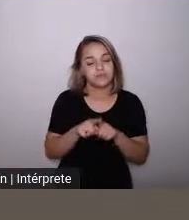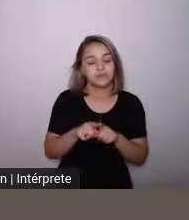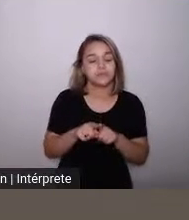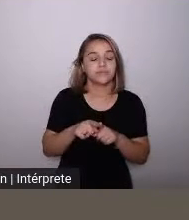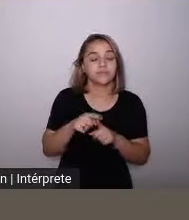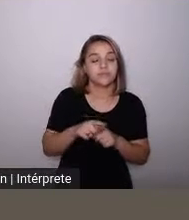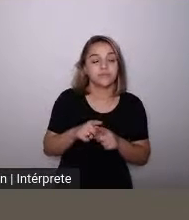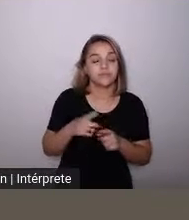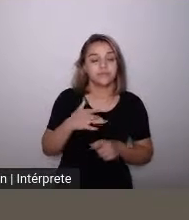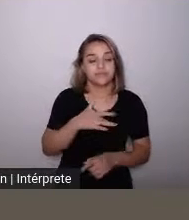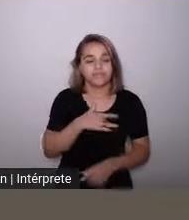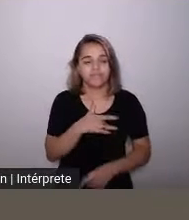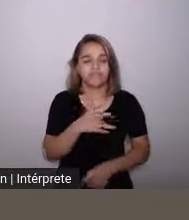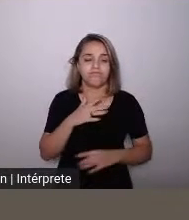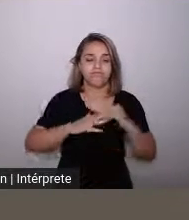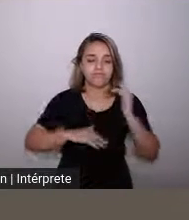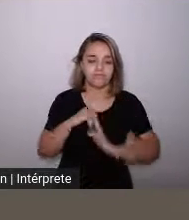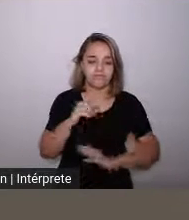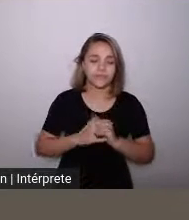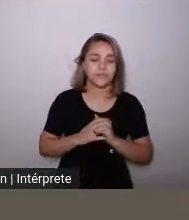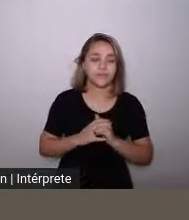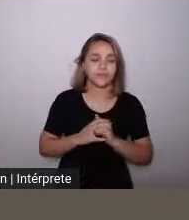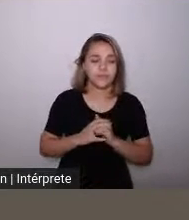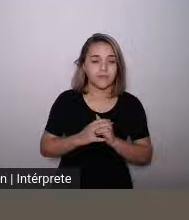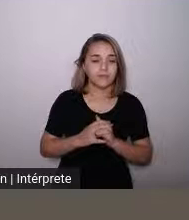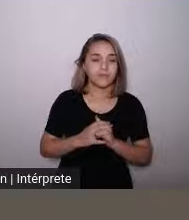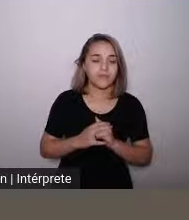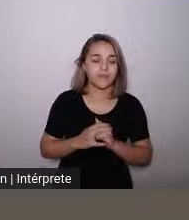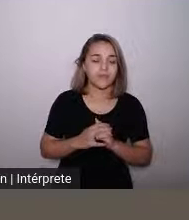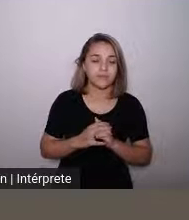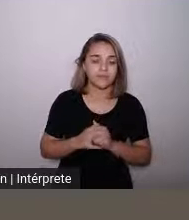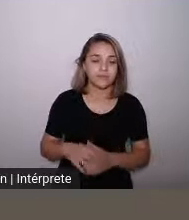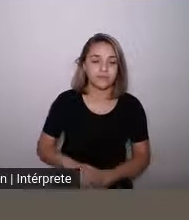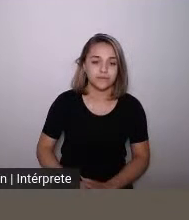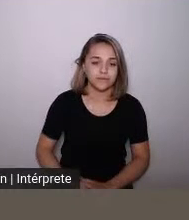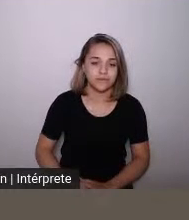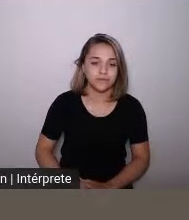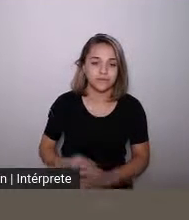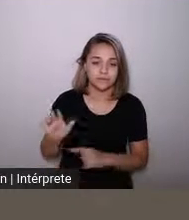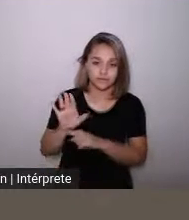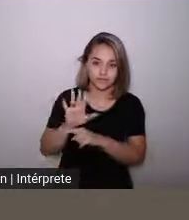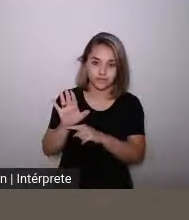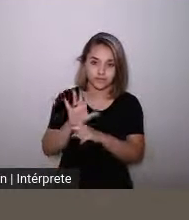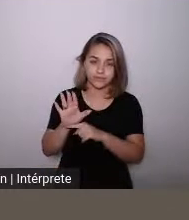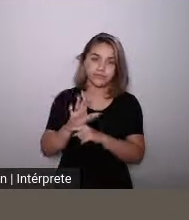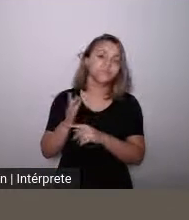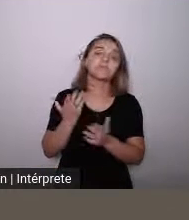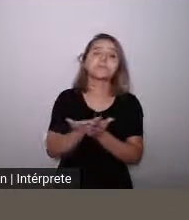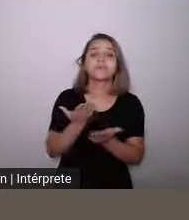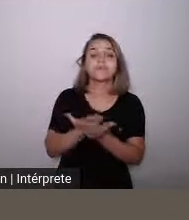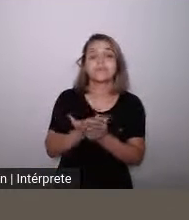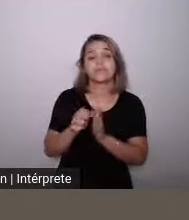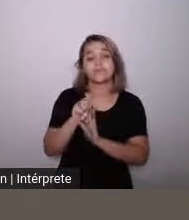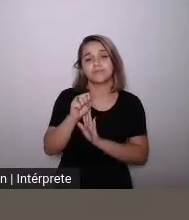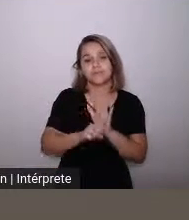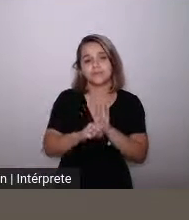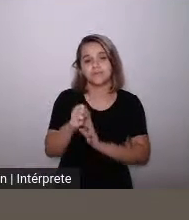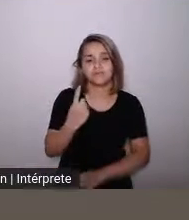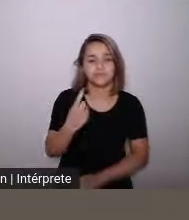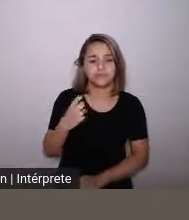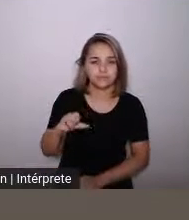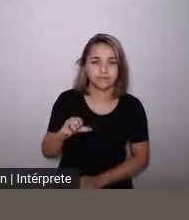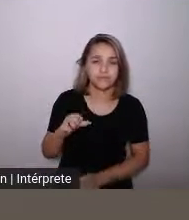melancólica, como a praticada por Heather Love em Feeling Backwards, ao estudar o fim do século XIX e o modernismo, a sombra